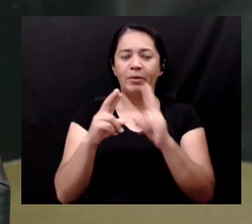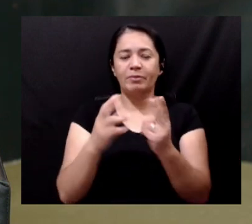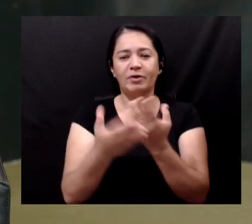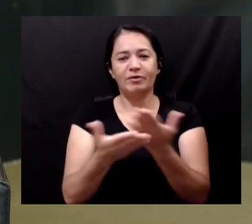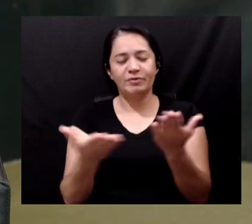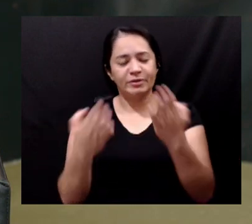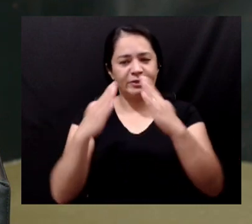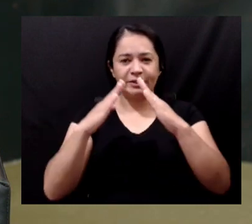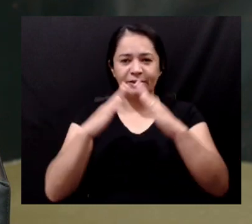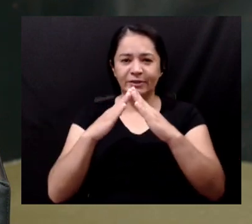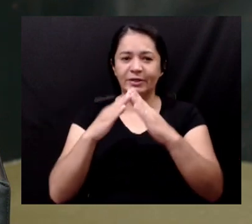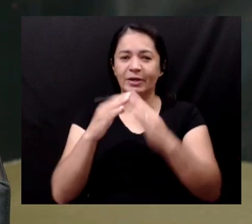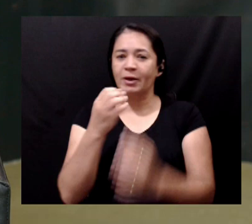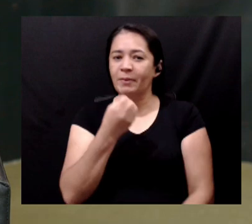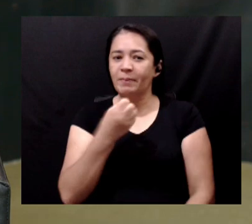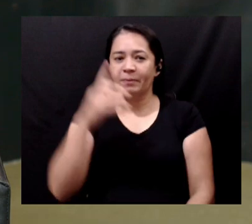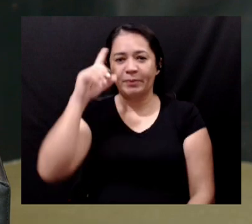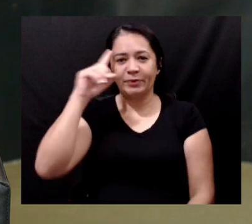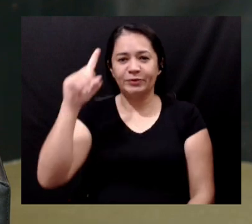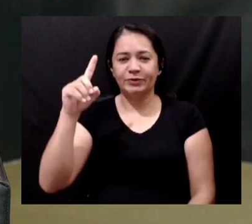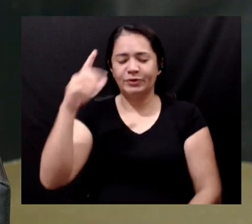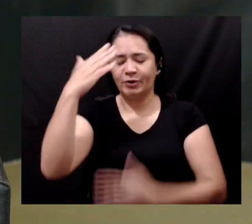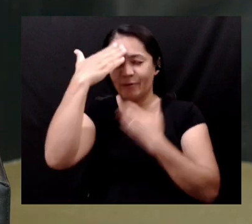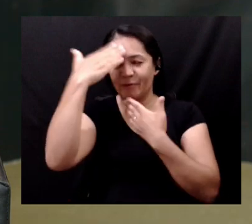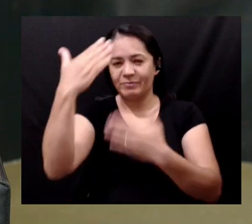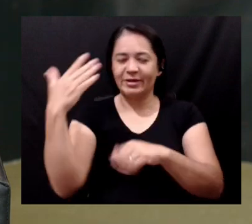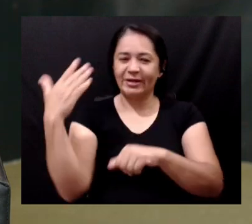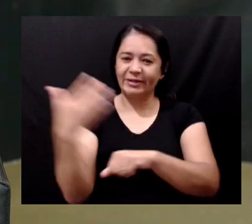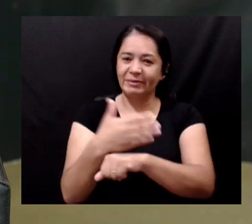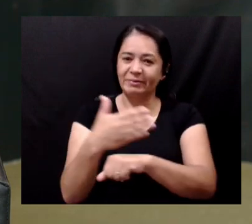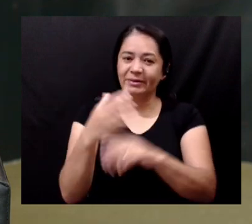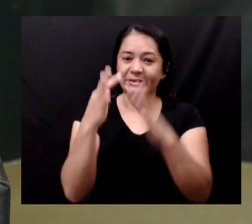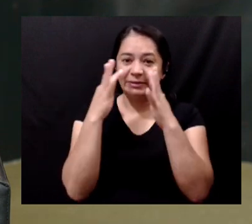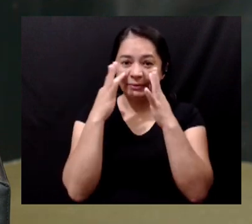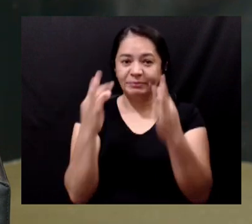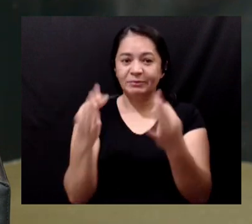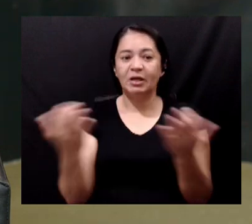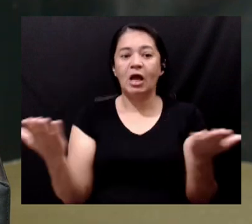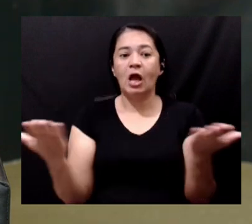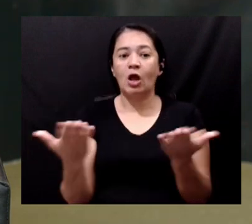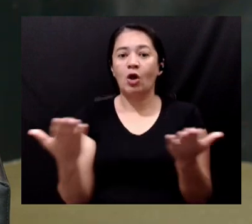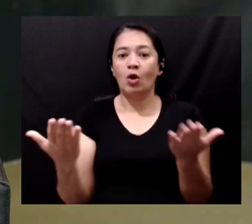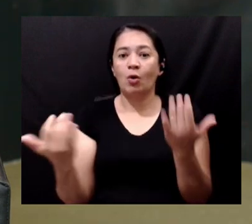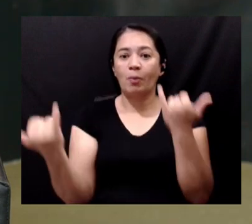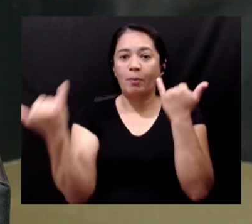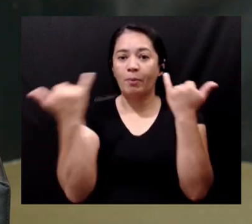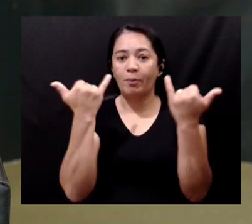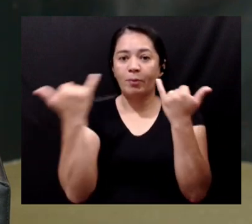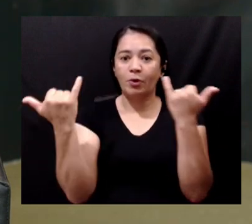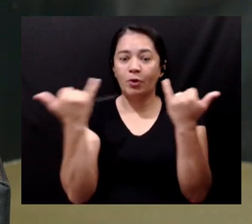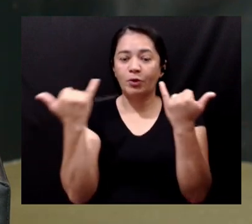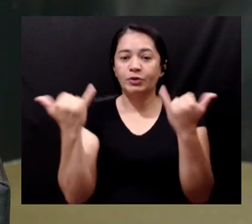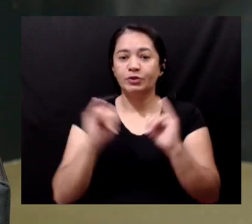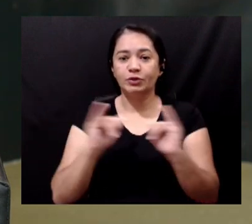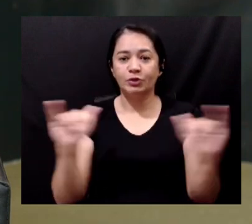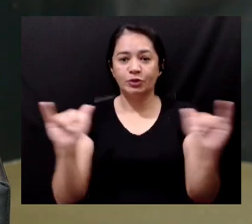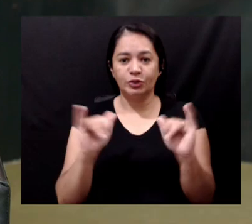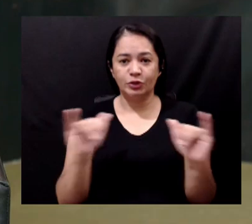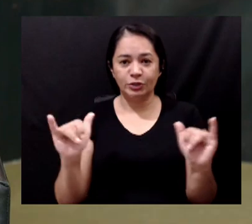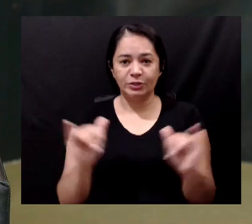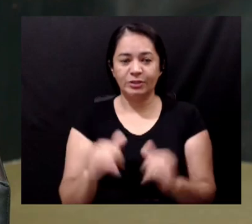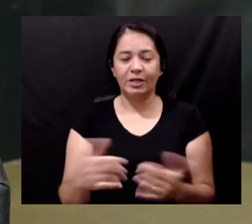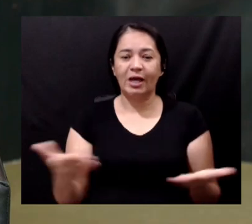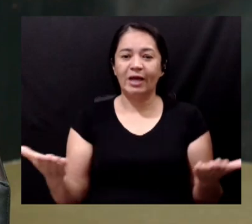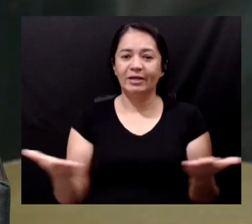obrigada pela sua participação e audiência. Agora a gente atualiza as notícias aqui no nosso Estúdio Câmara. E